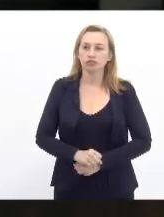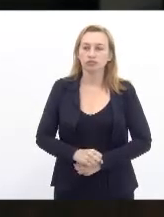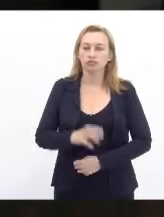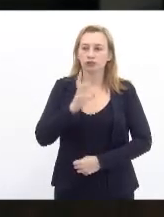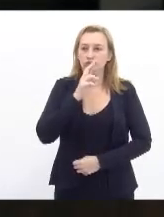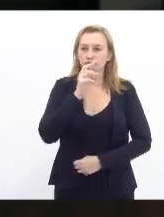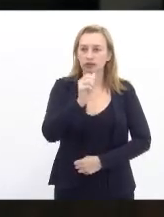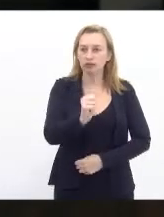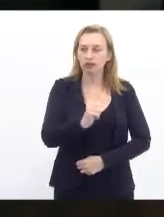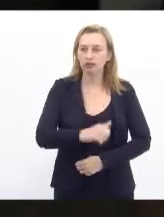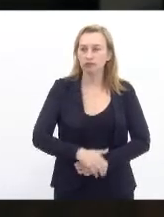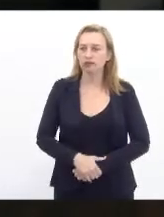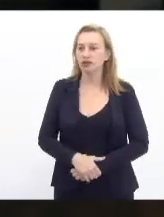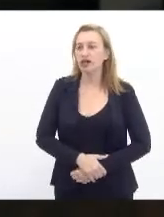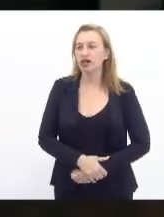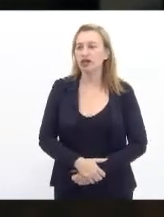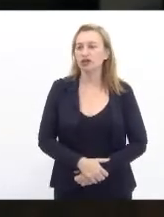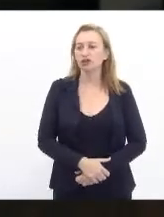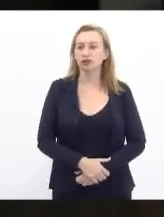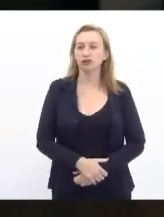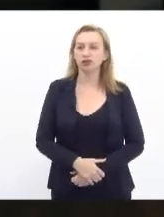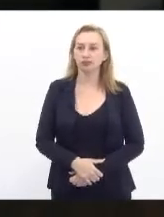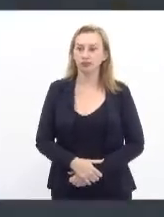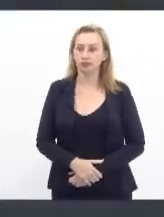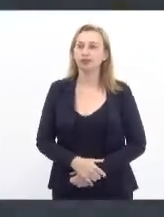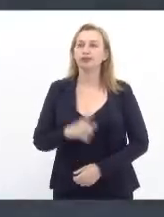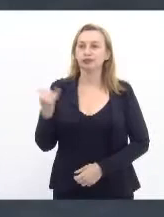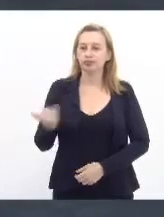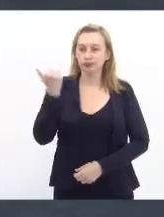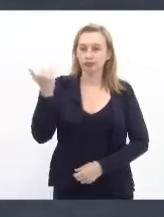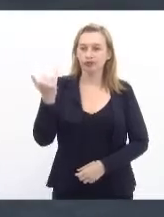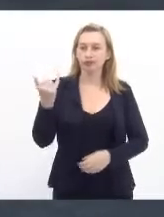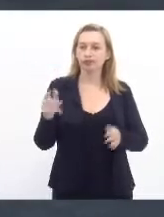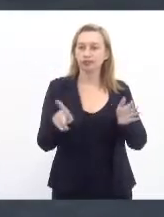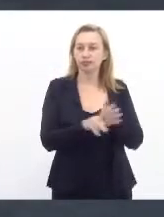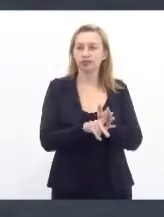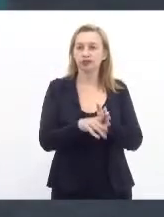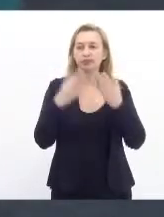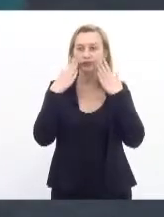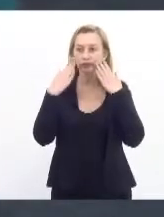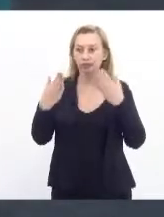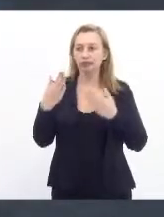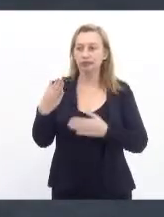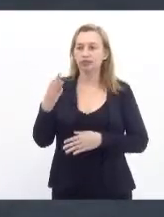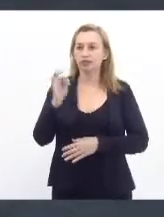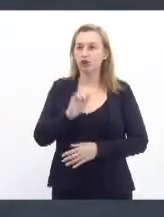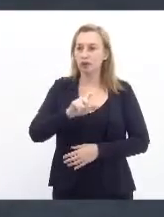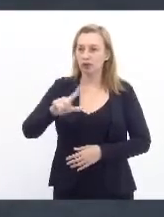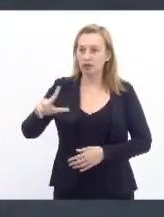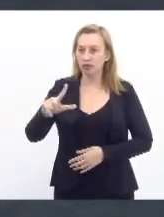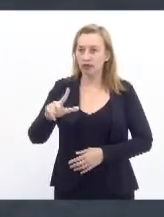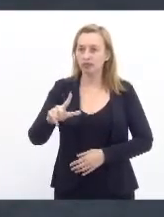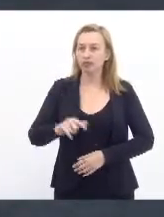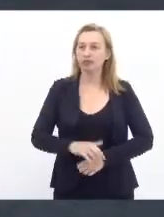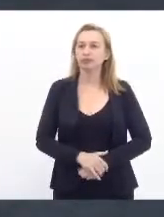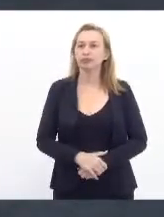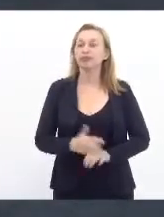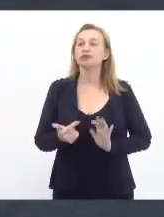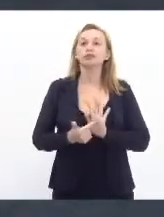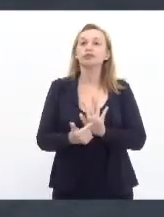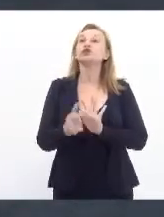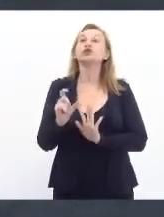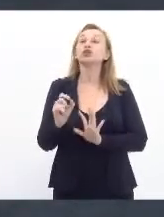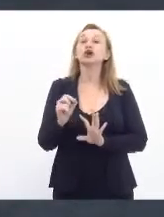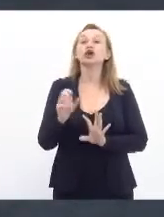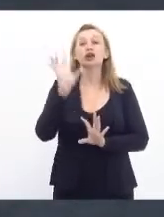Rodrigo Amorim. Senhor presidente, importante projeto apresentado pelo deputado Paul Bell, que visa